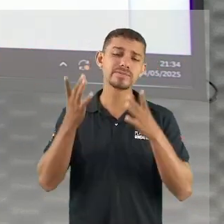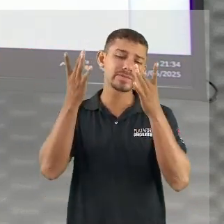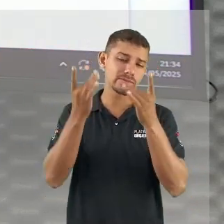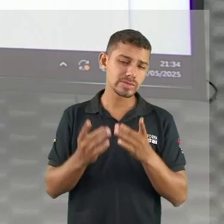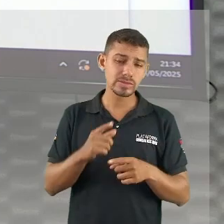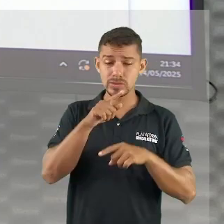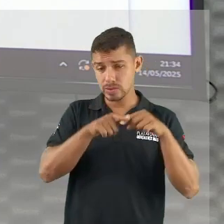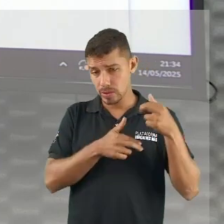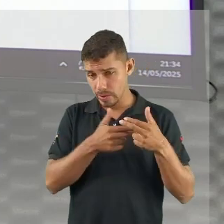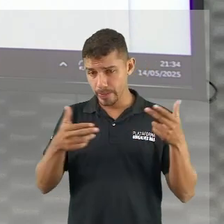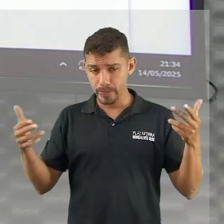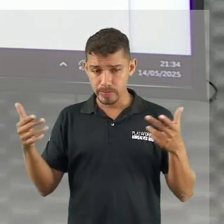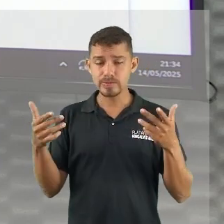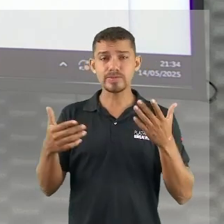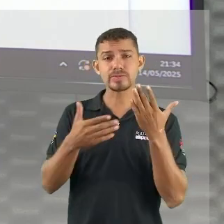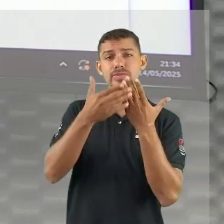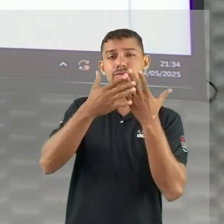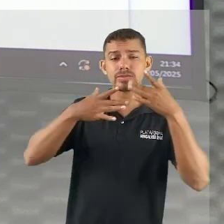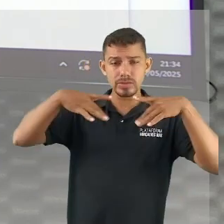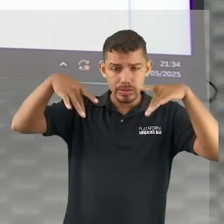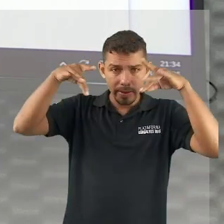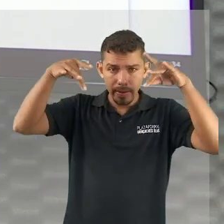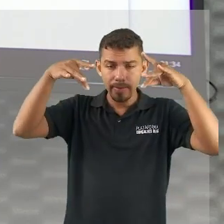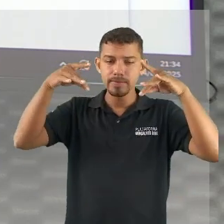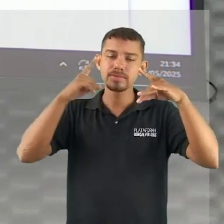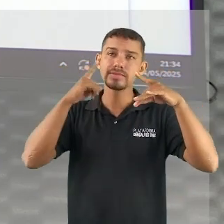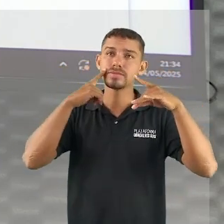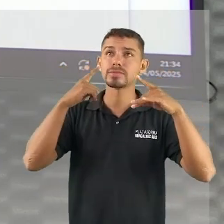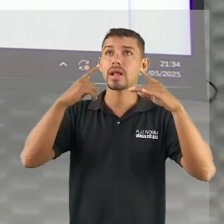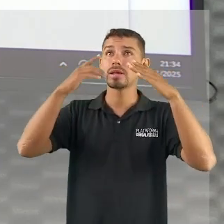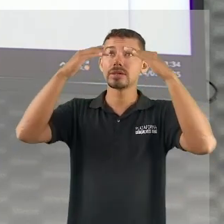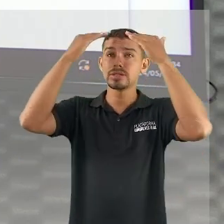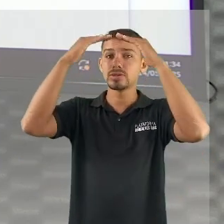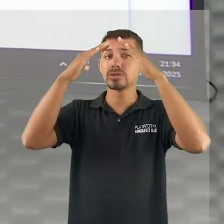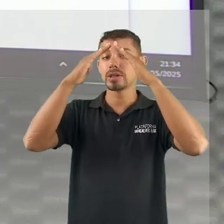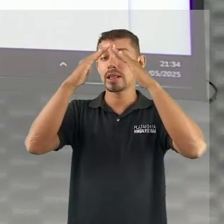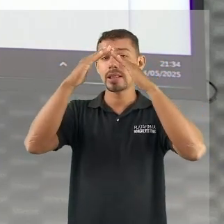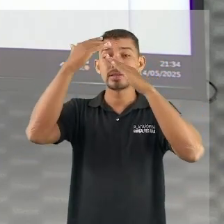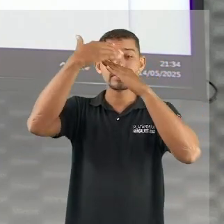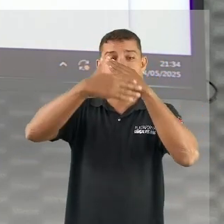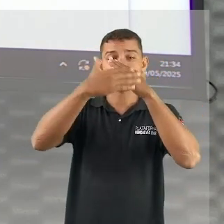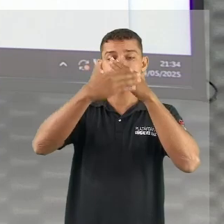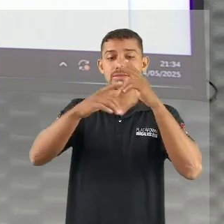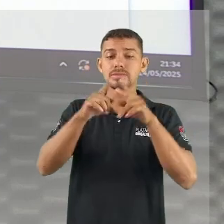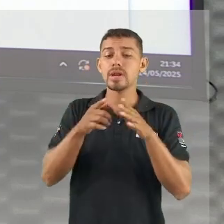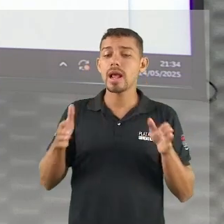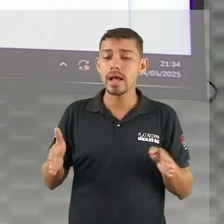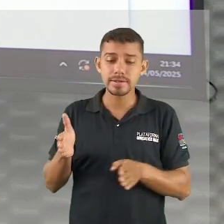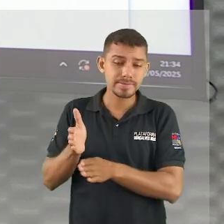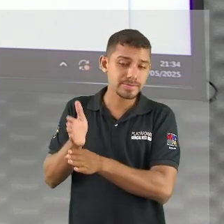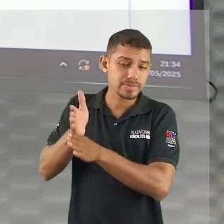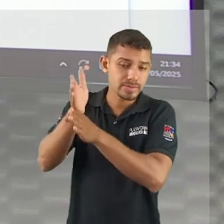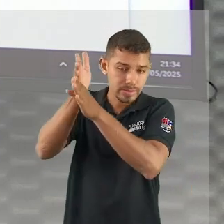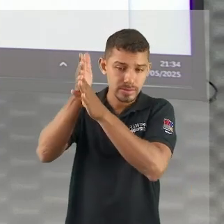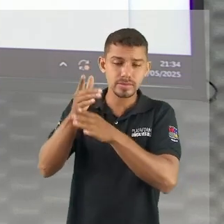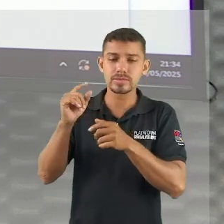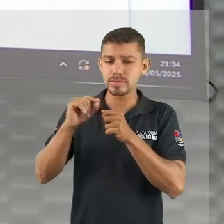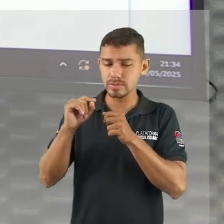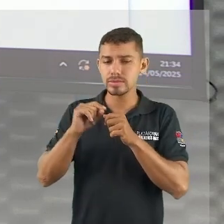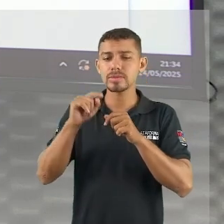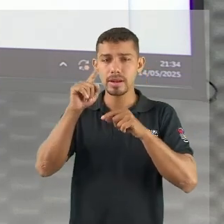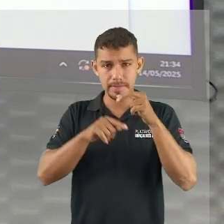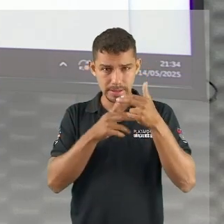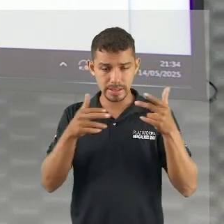um material transparente, geralmente os telhados e as paredes são feitas de